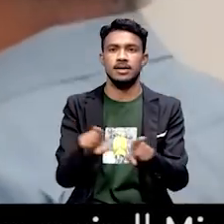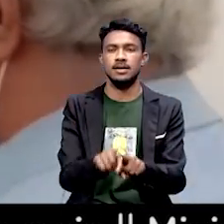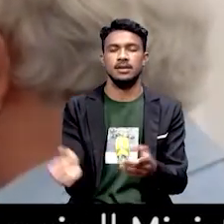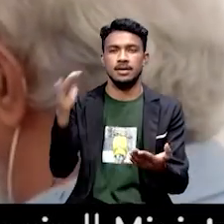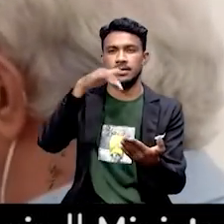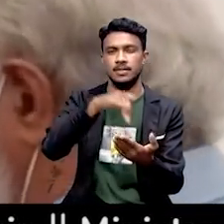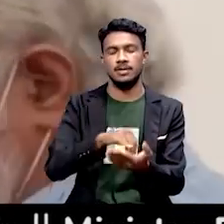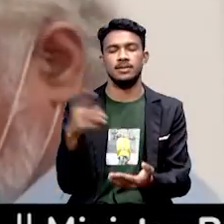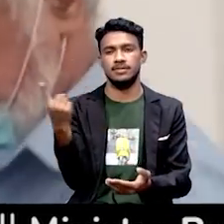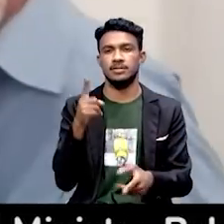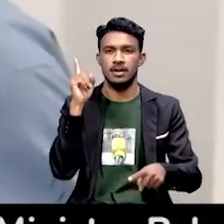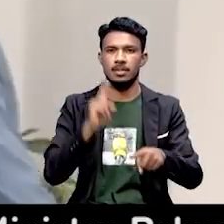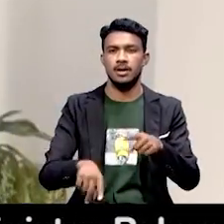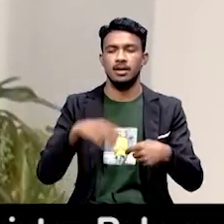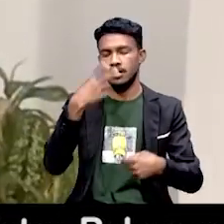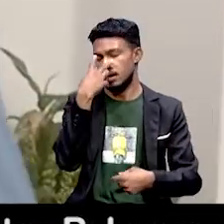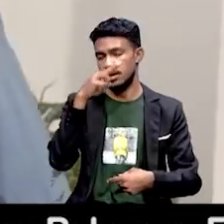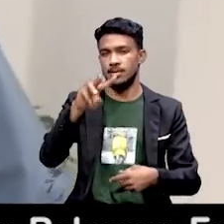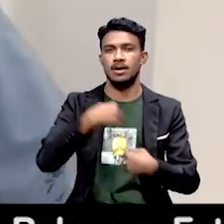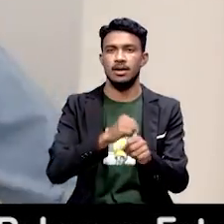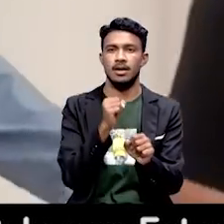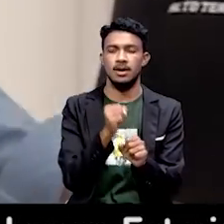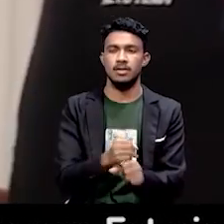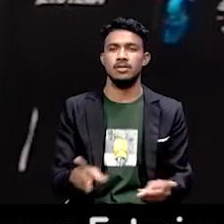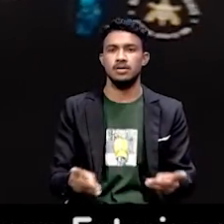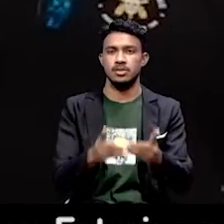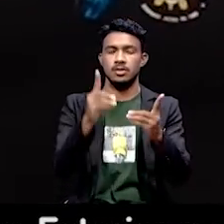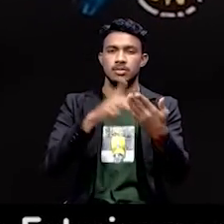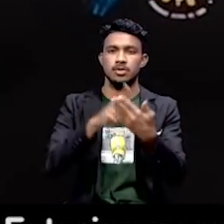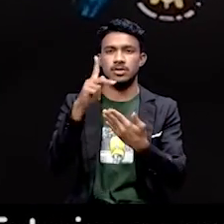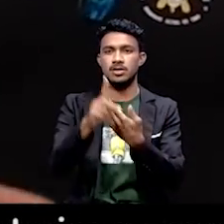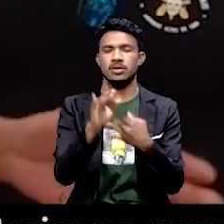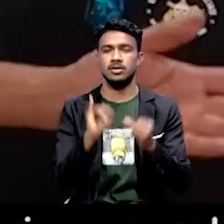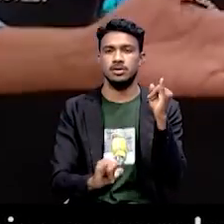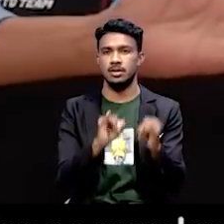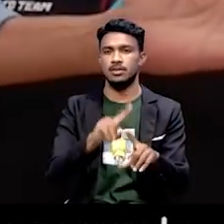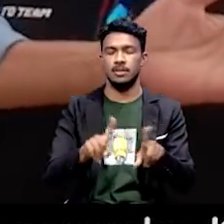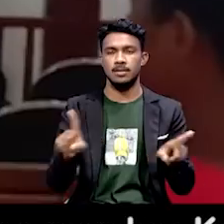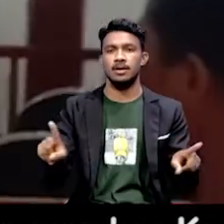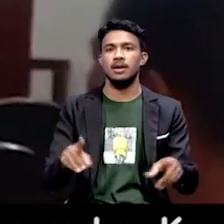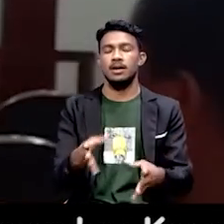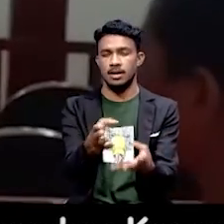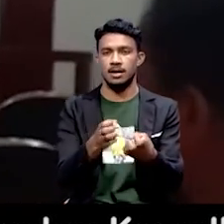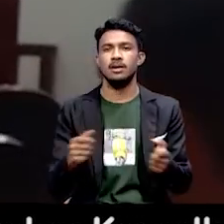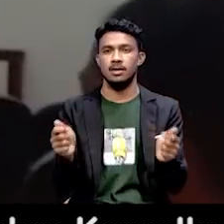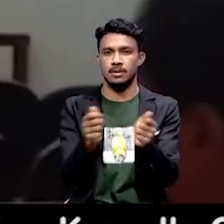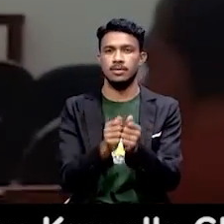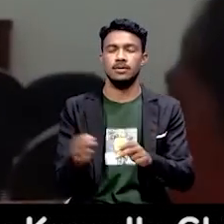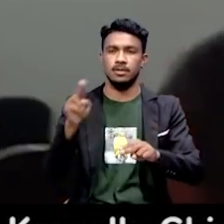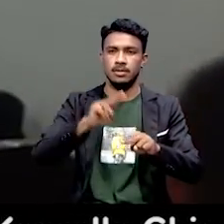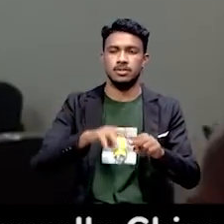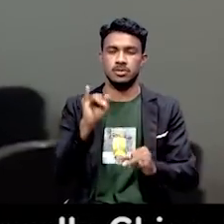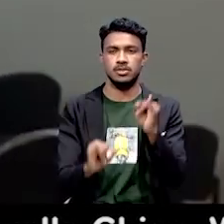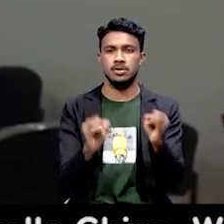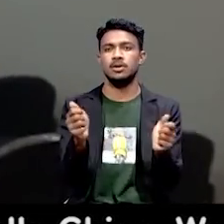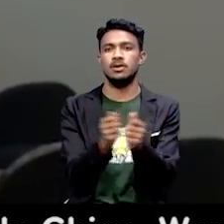kona katak labele hare hanesan atuhalo intervensão ba proseso judicial mai be hakarak akompanya ho di hatur justisa